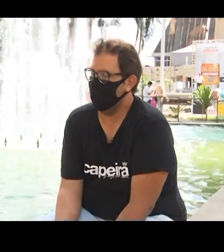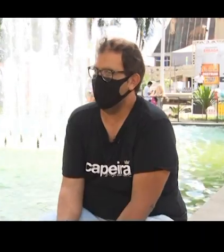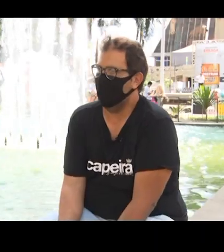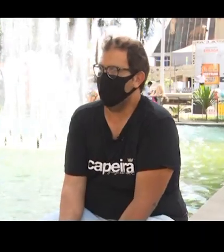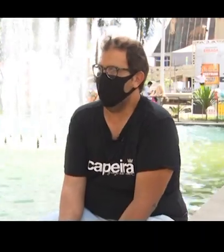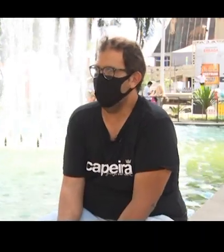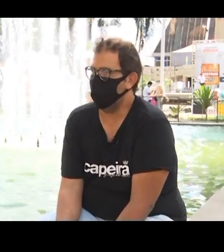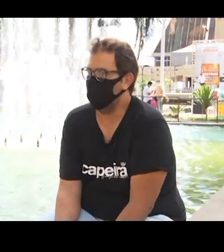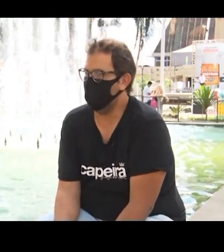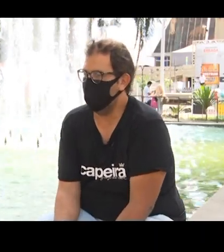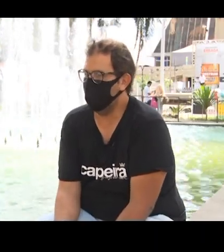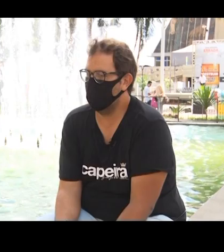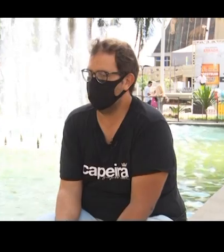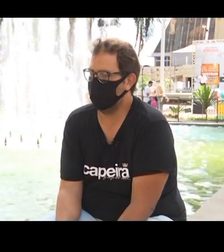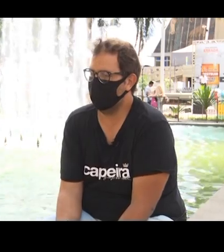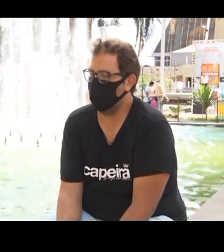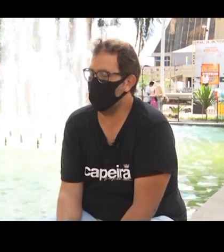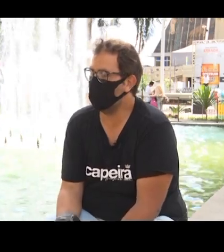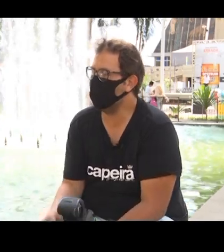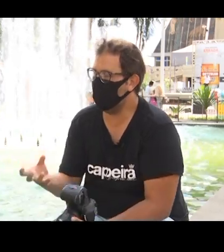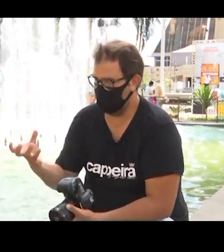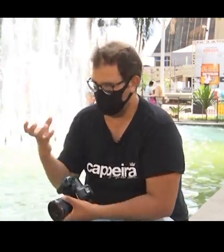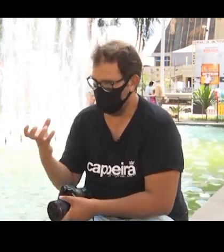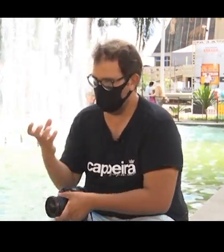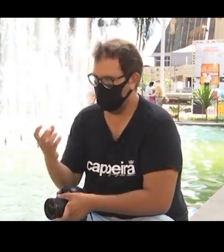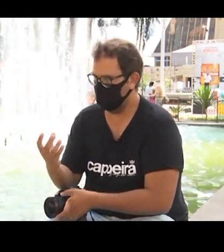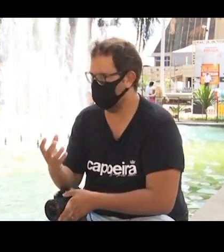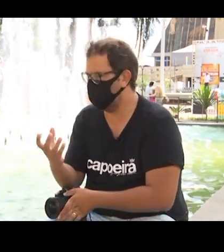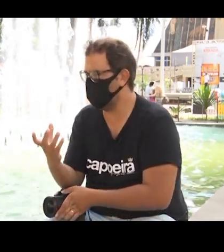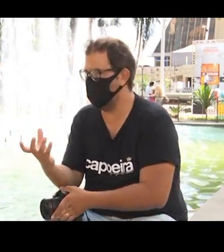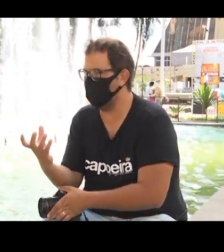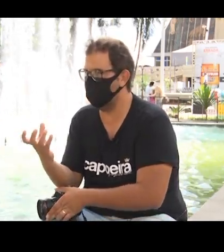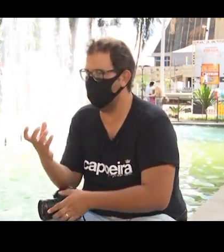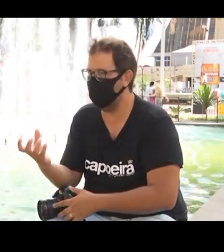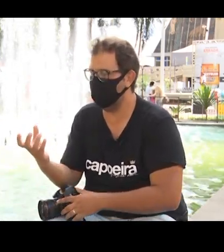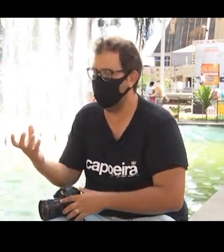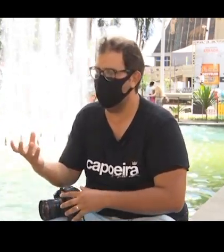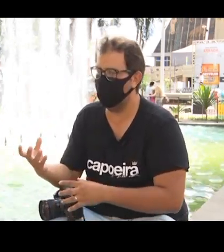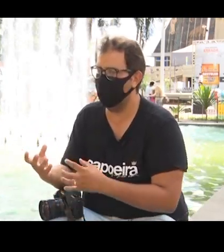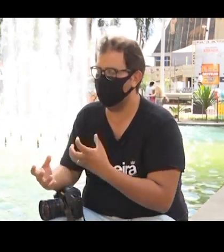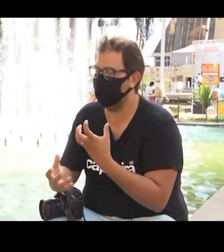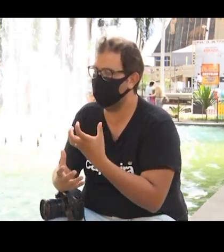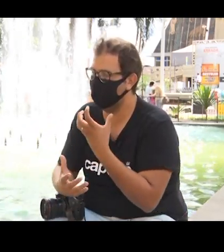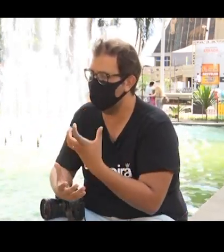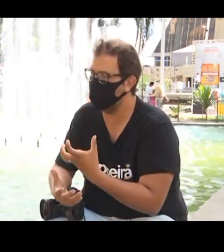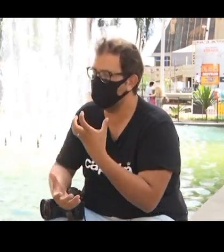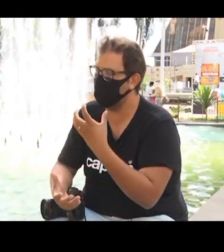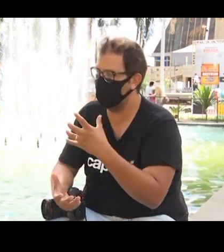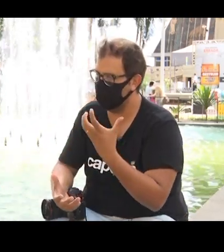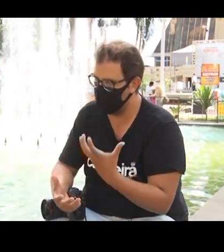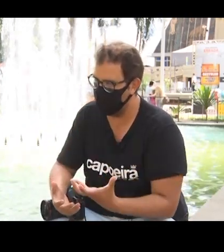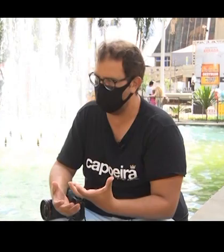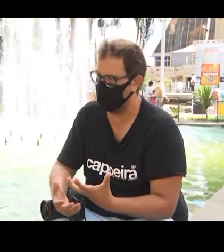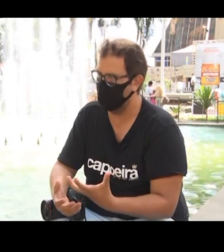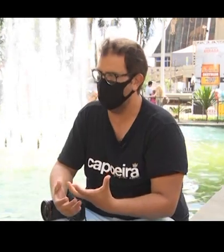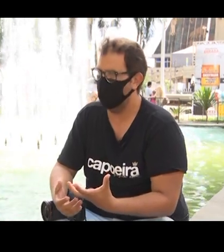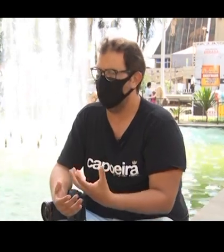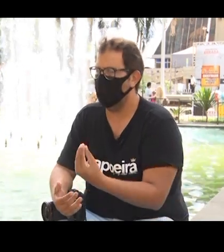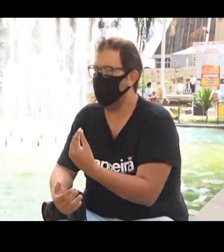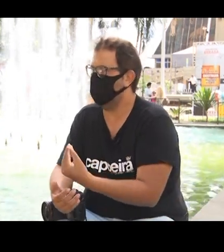na vida de um fotojornalista. Foi muito intenso. Se eu pudesse definir essa palavra, foi a intensidade dos